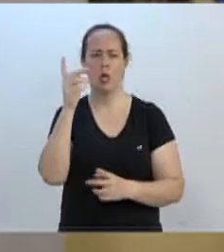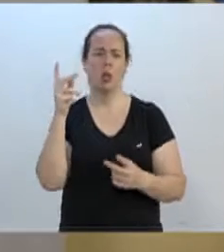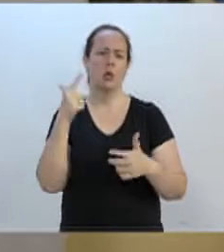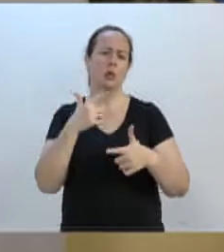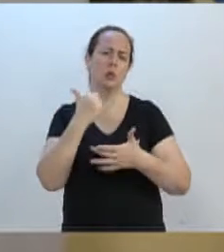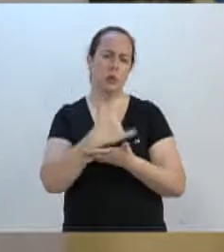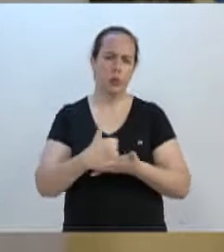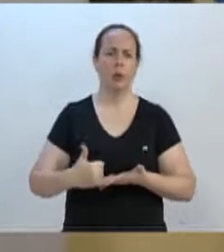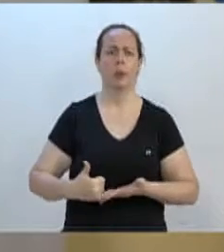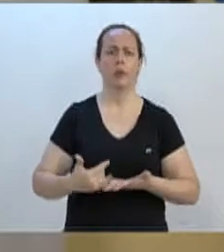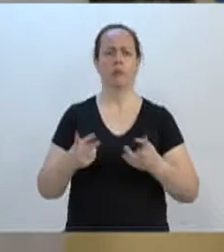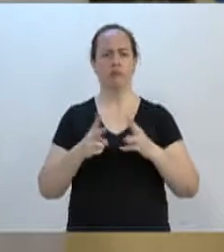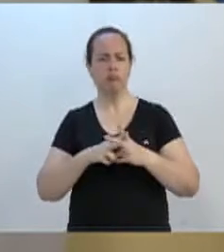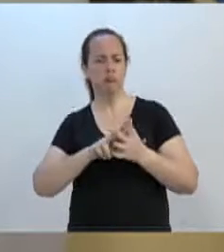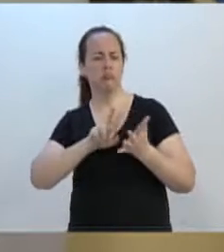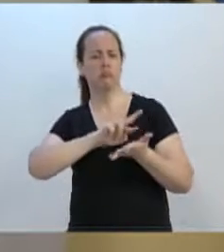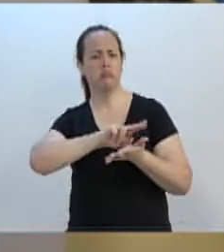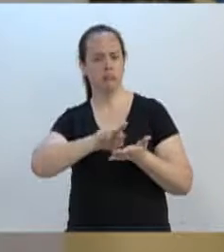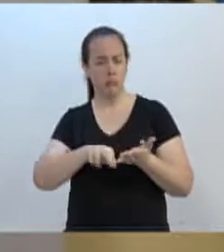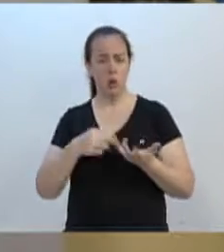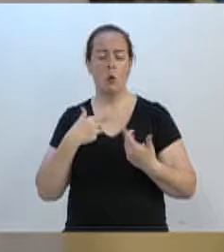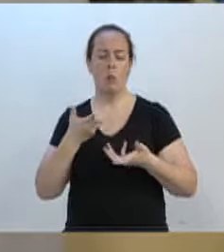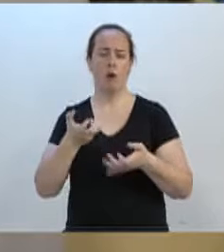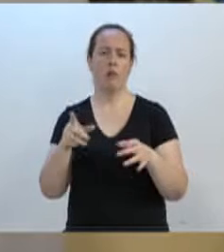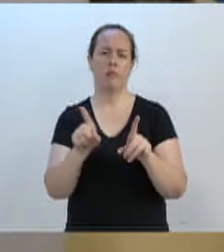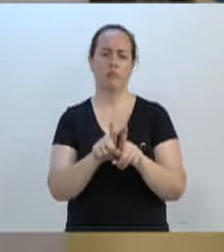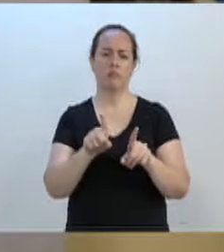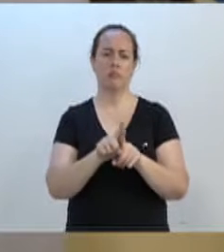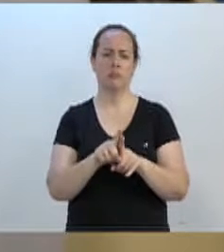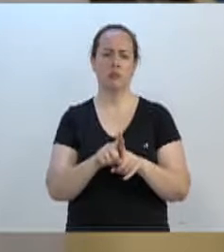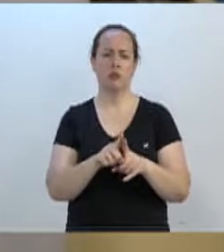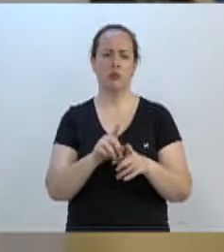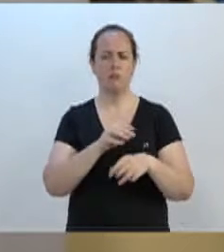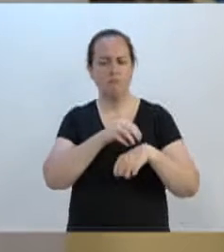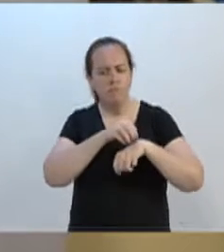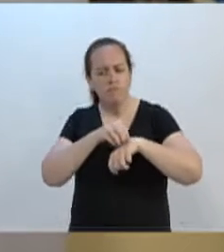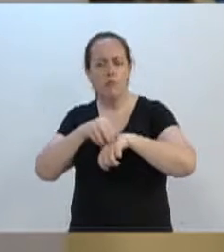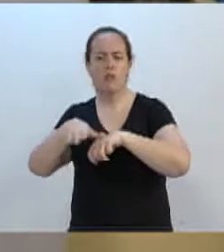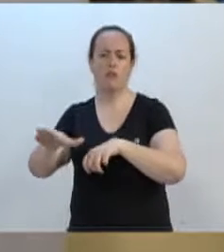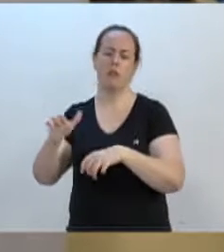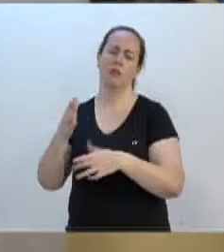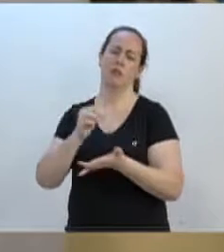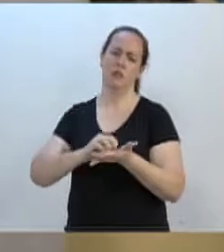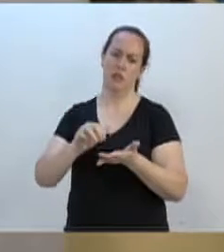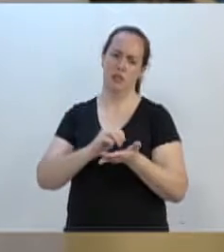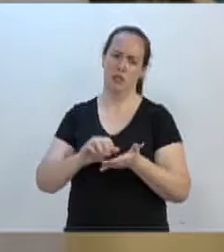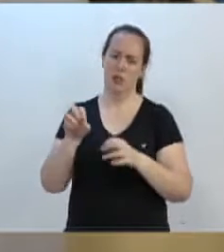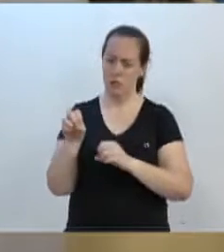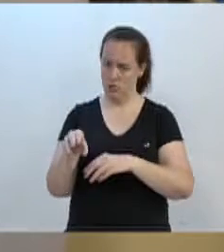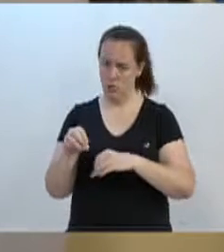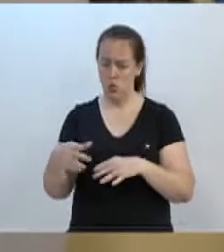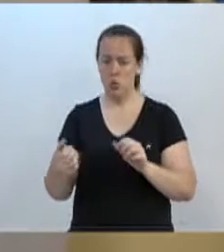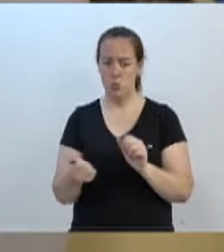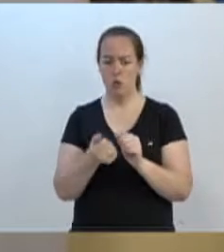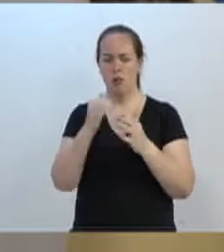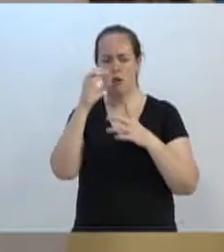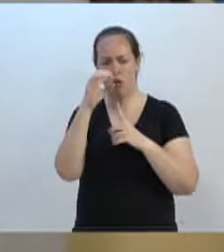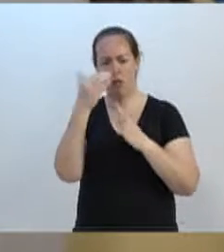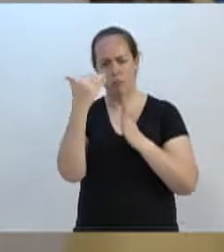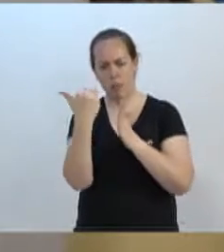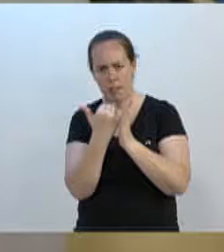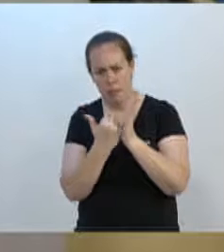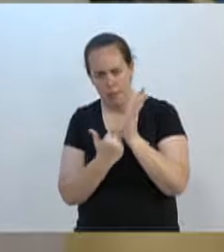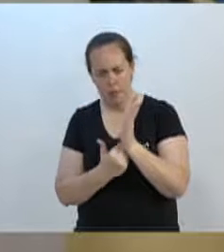e por aí vai. E eu gostaria de passar para a secretária de Educação esse calendário com essas leis para